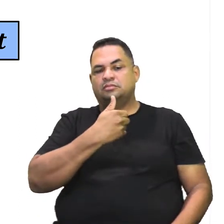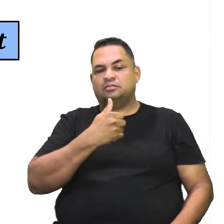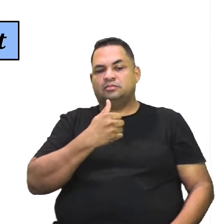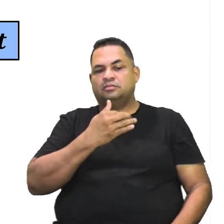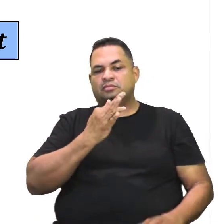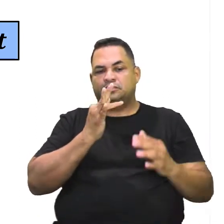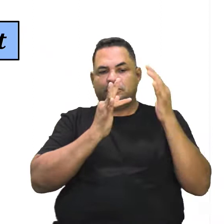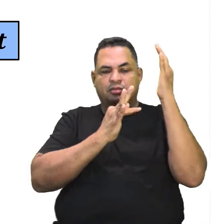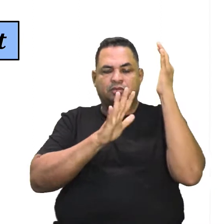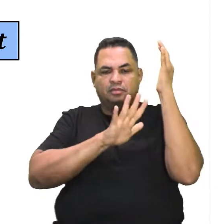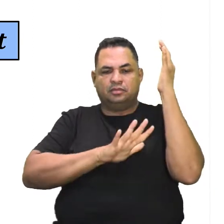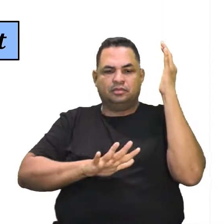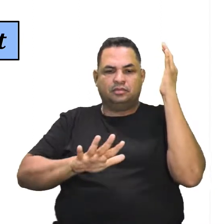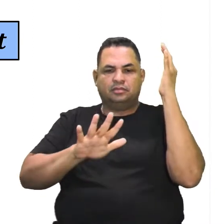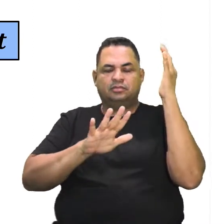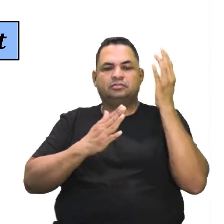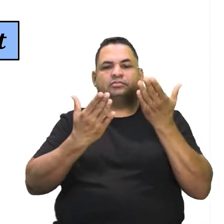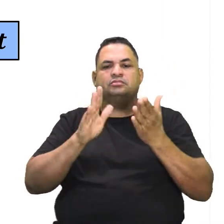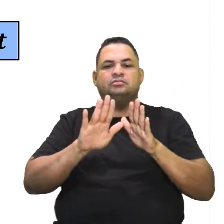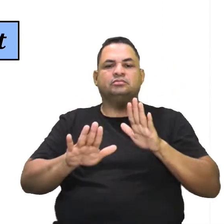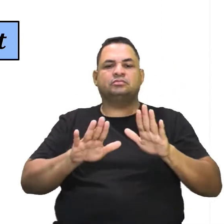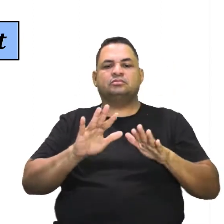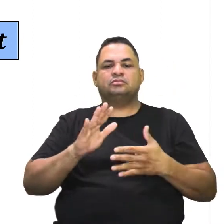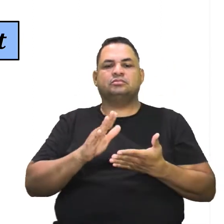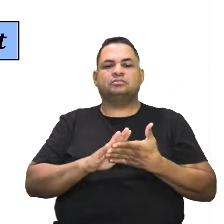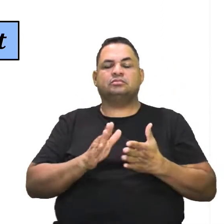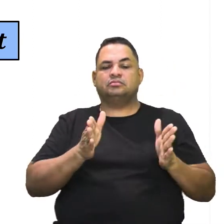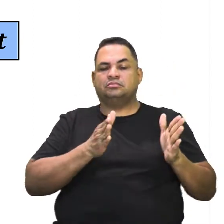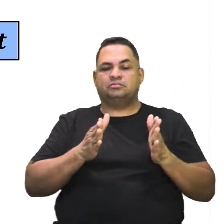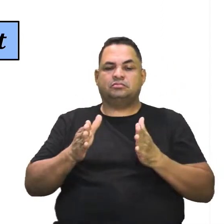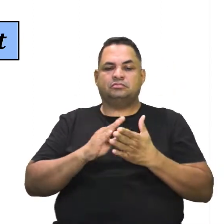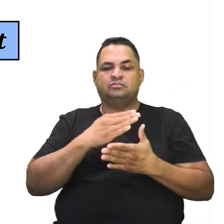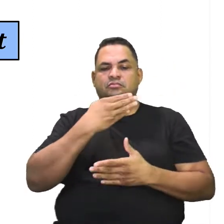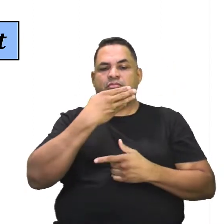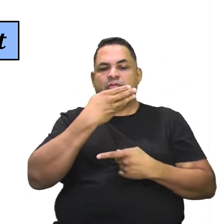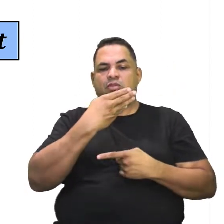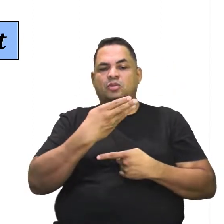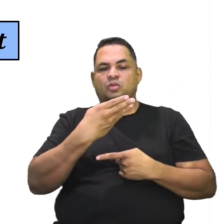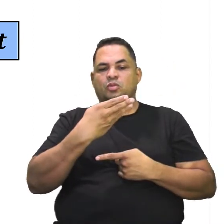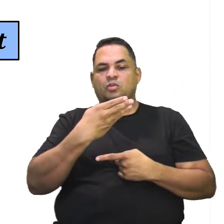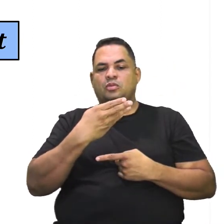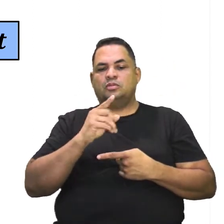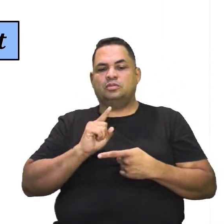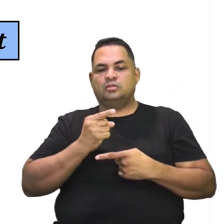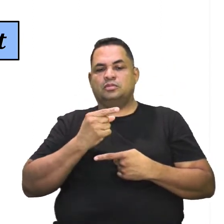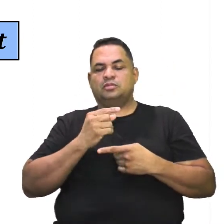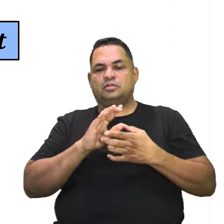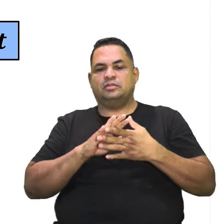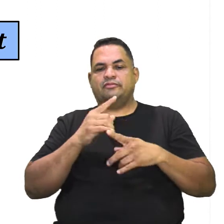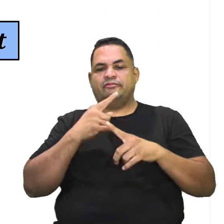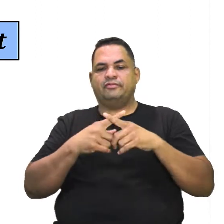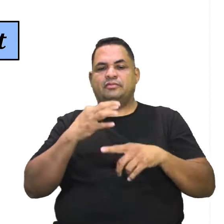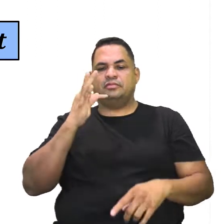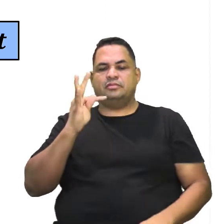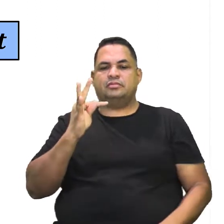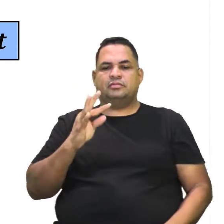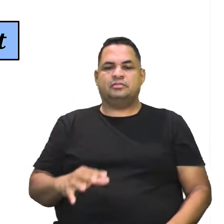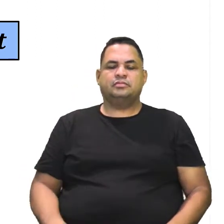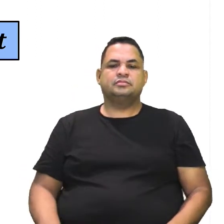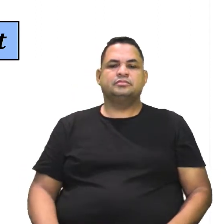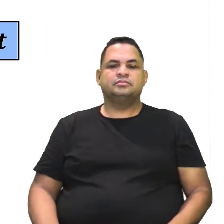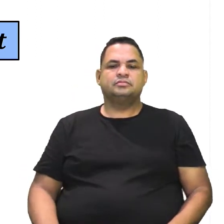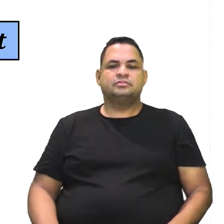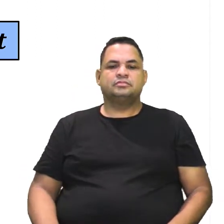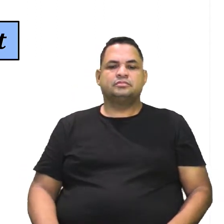igual a função, dependendo do tempo, que é igual a 4.000 vezes T. Isso, se a gente fosse fazer aqui pelo outro